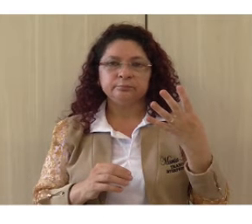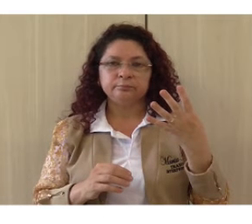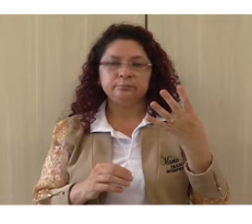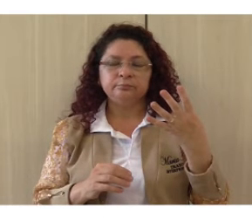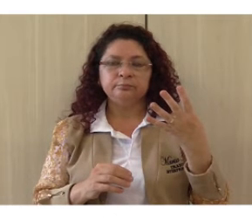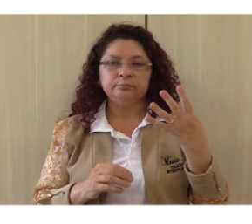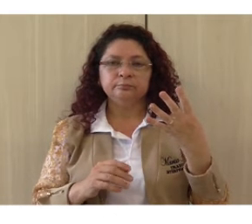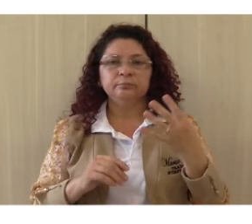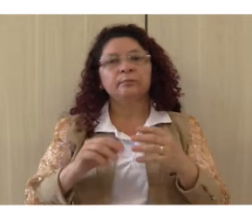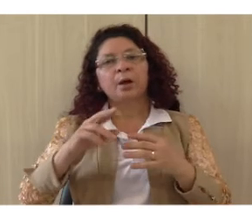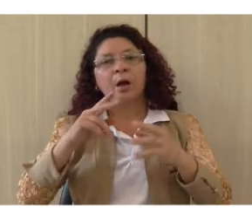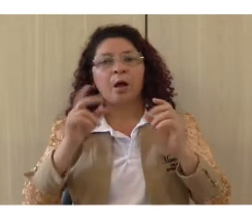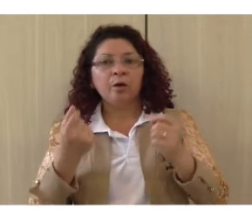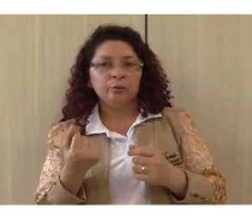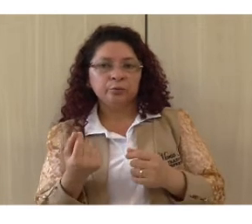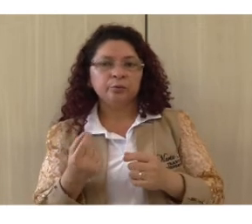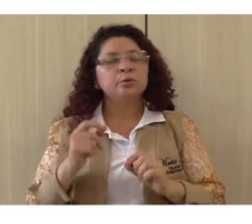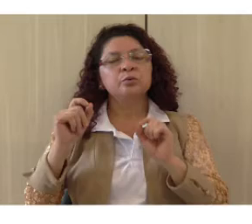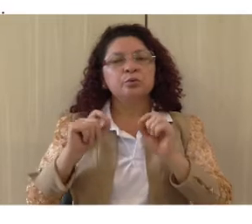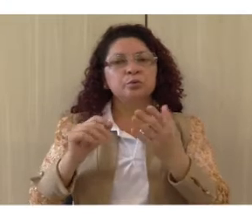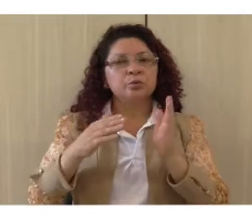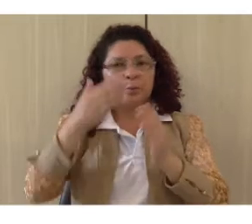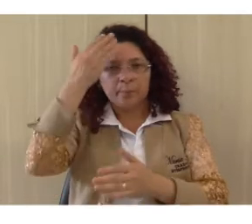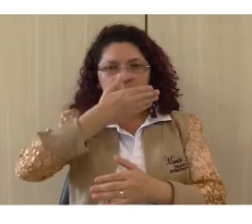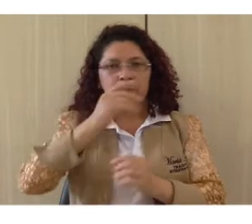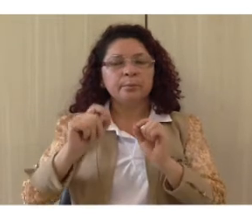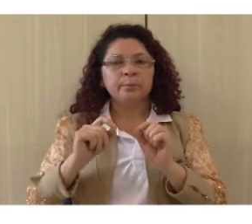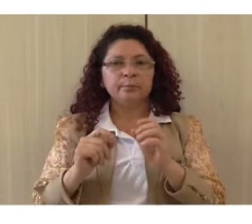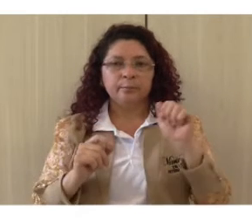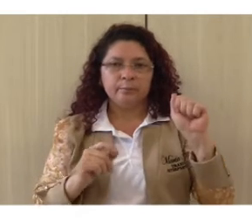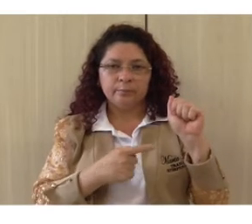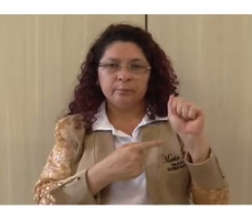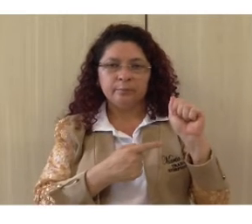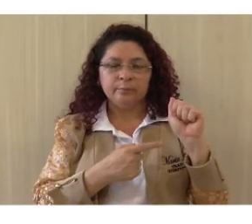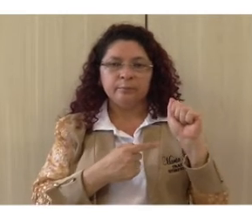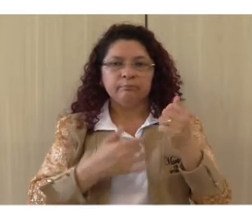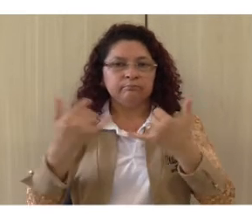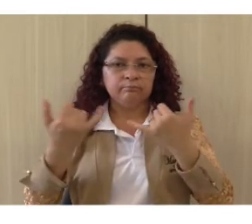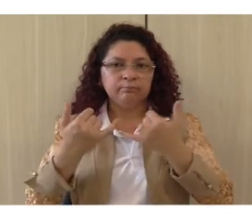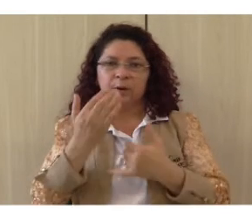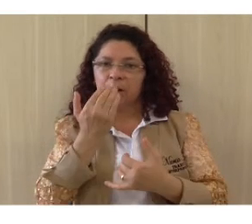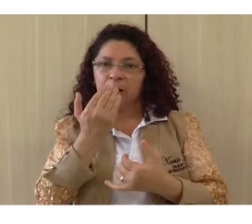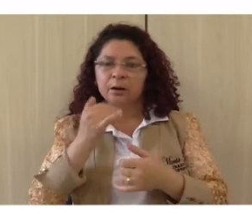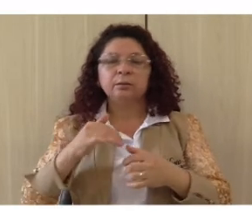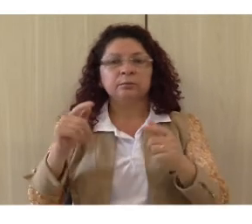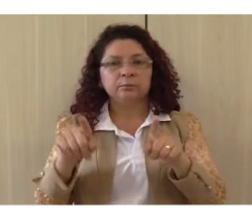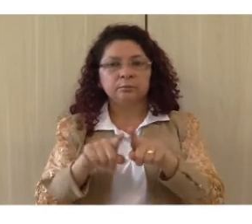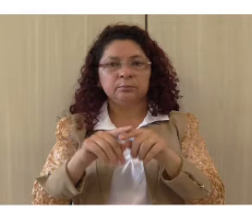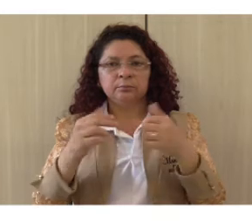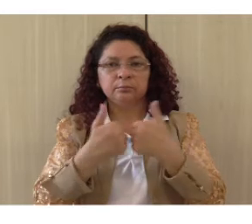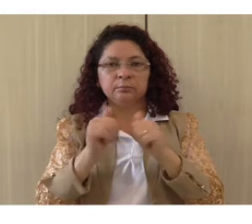Inciso 4. Os valores recebidos a título de: A. Auxílio para alimentação e transporte.